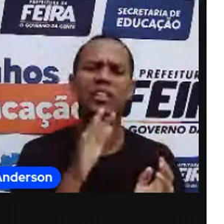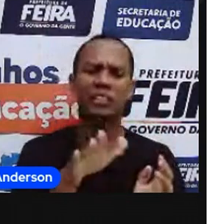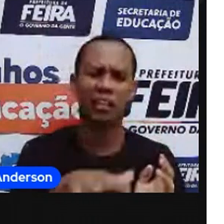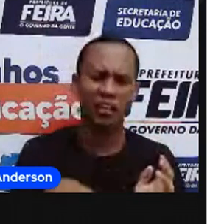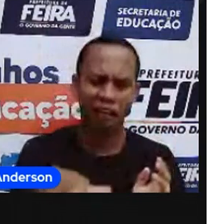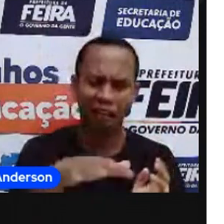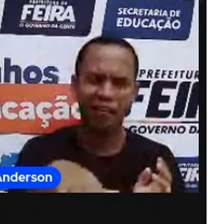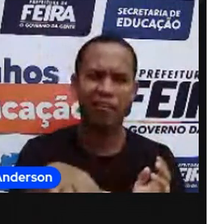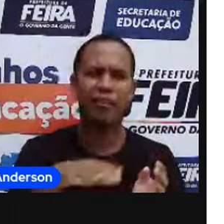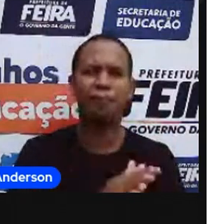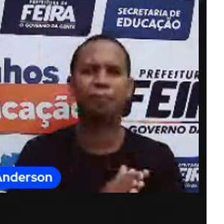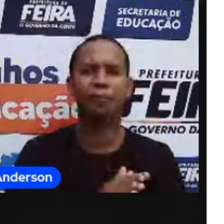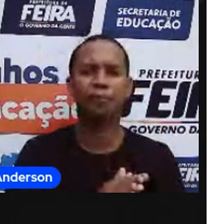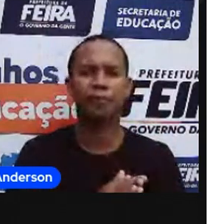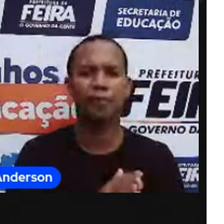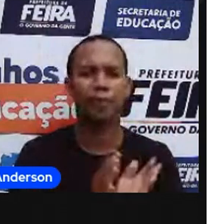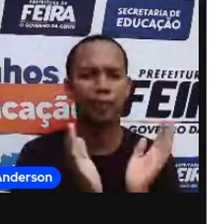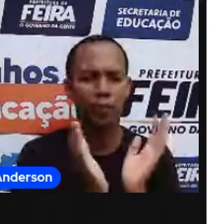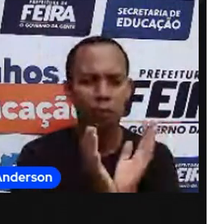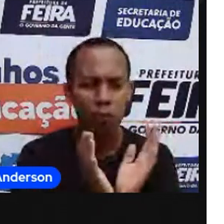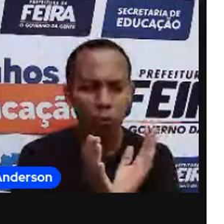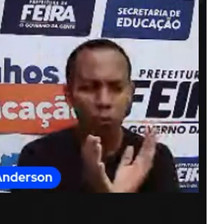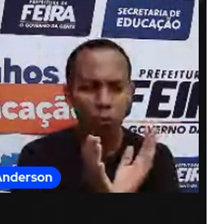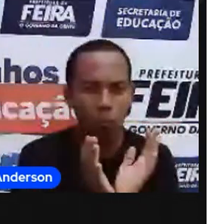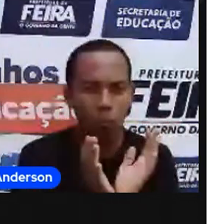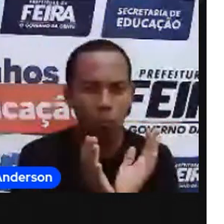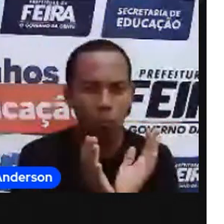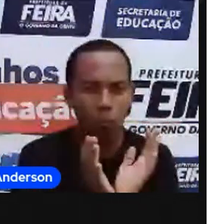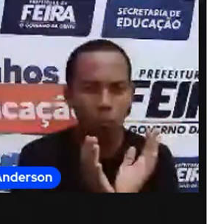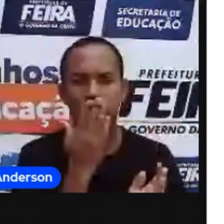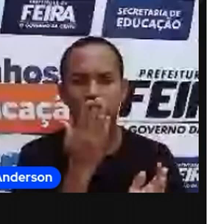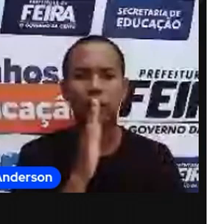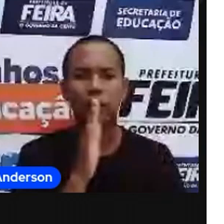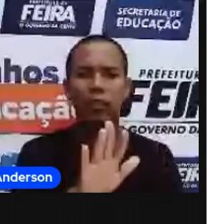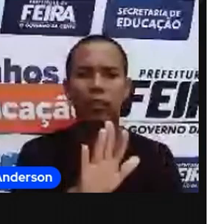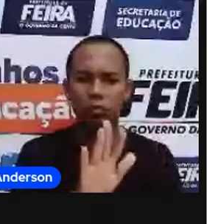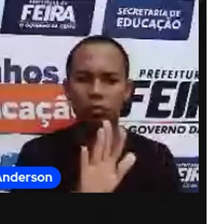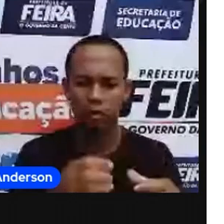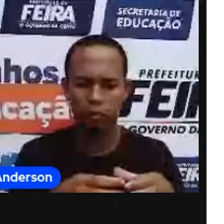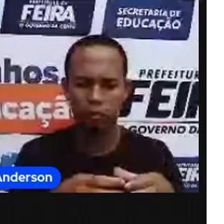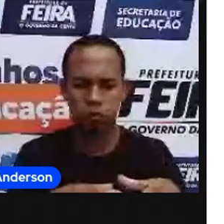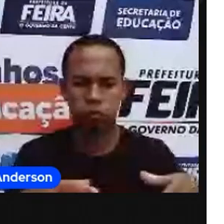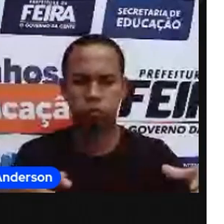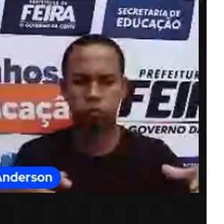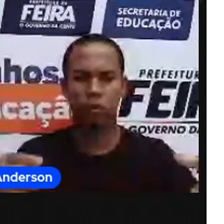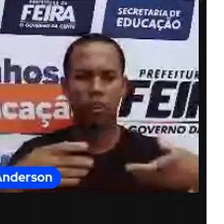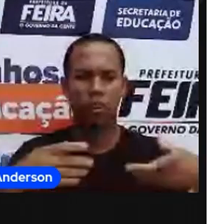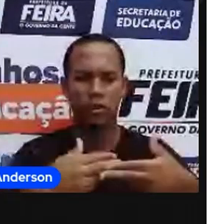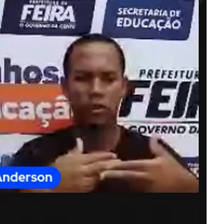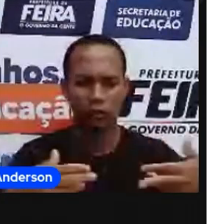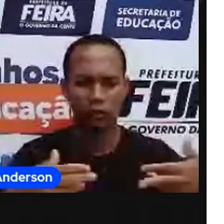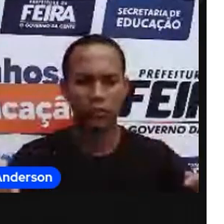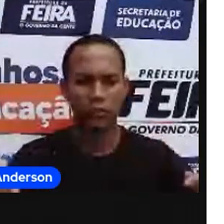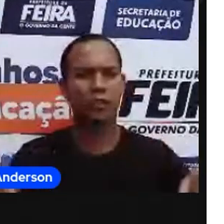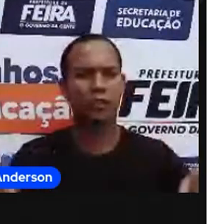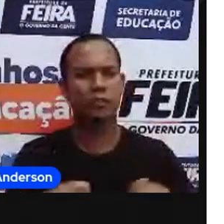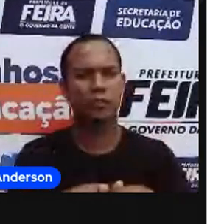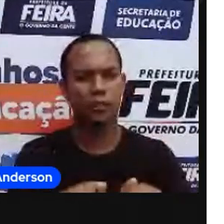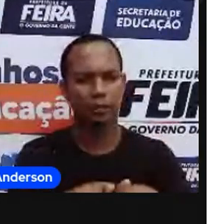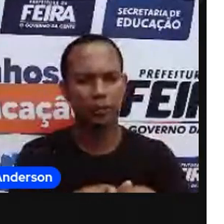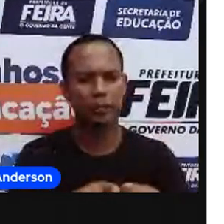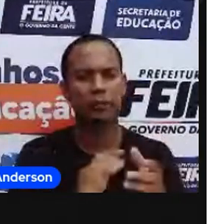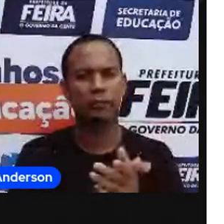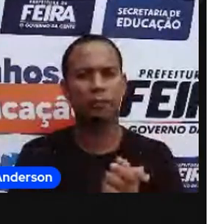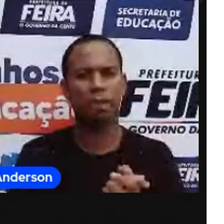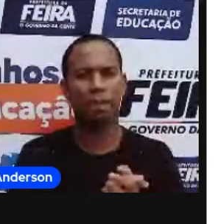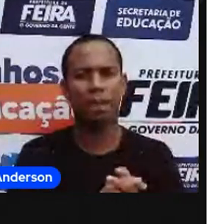né? Os povos indígenas ajudam a ampliar, né, a diversidade da fauna e da flora